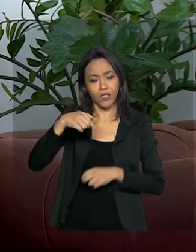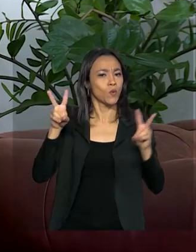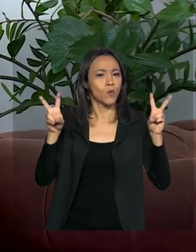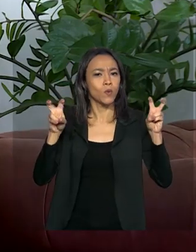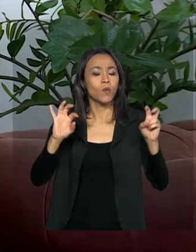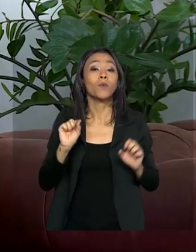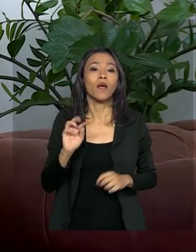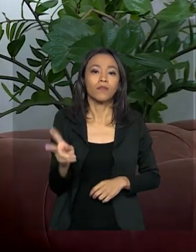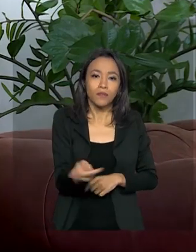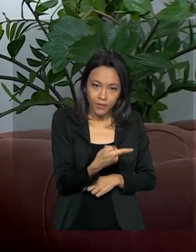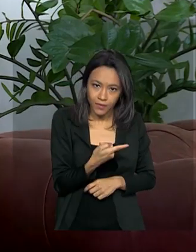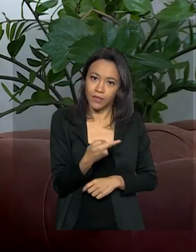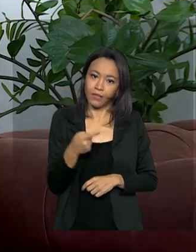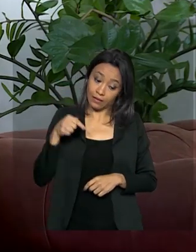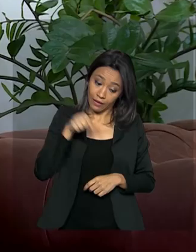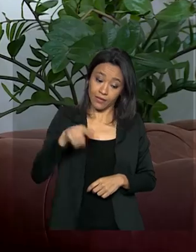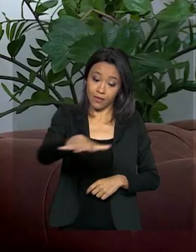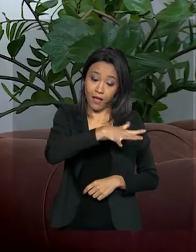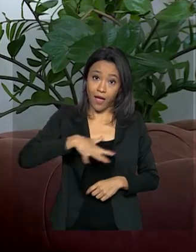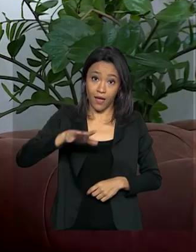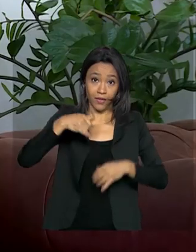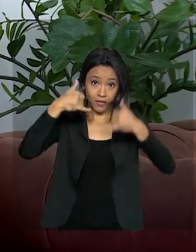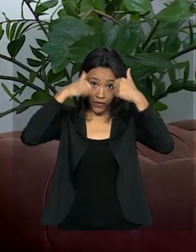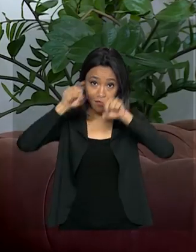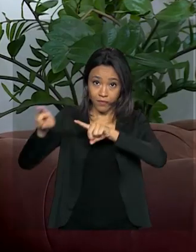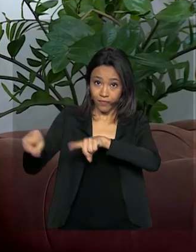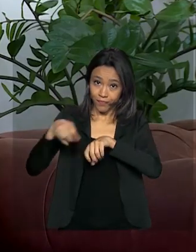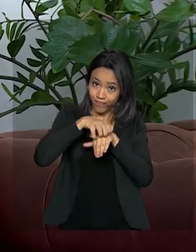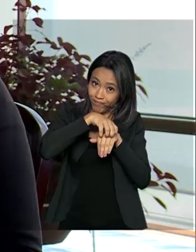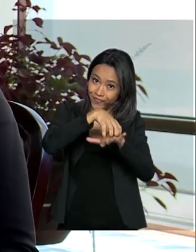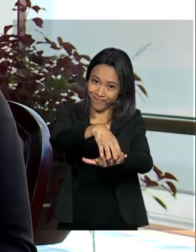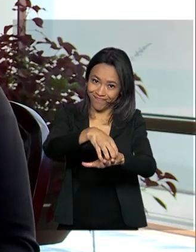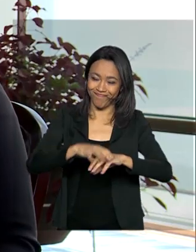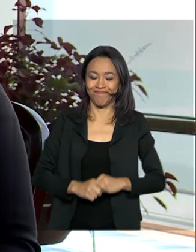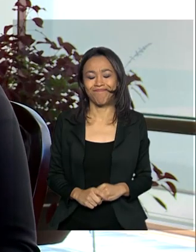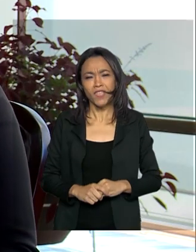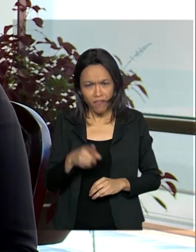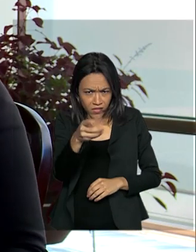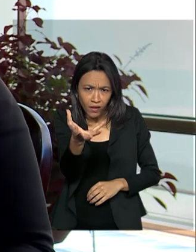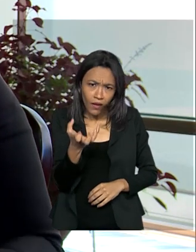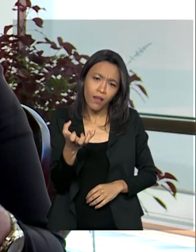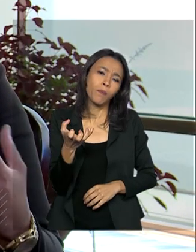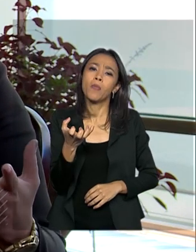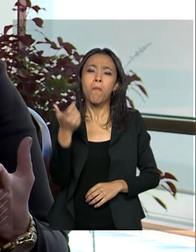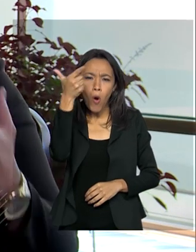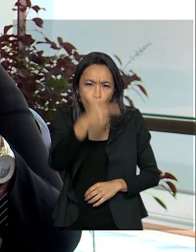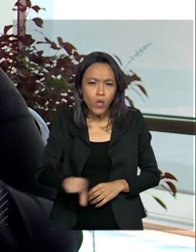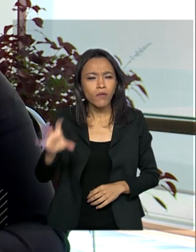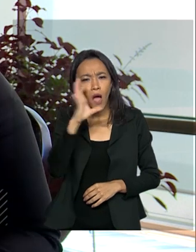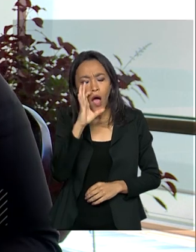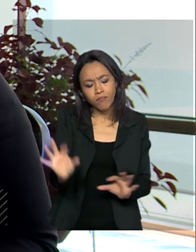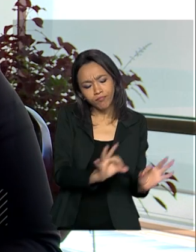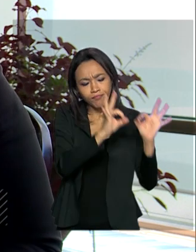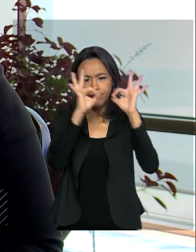sobre o que acontece nessa área de o e abastecimento e se você quiser você pode rever